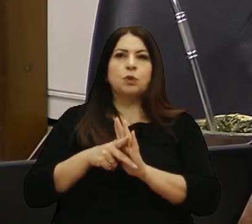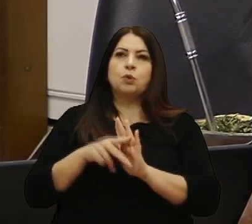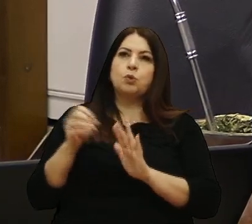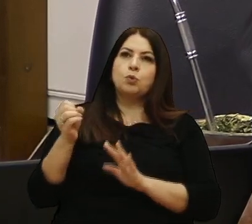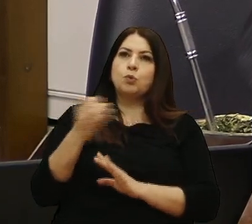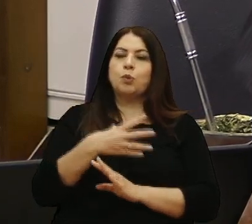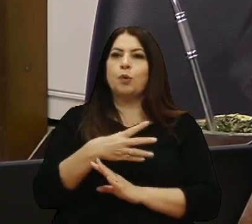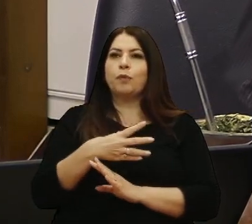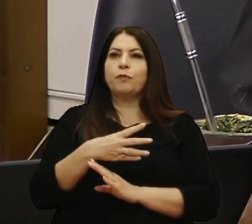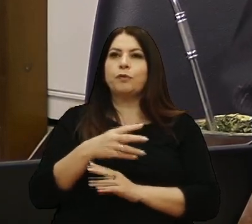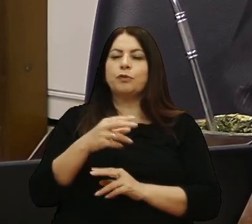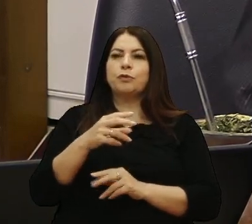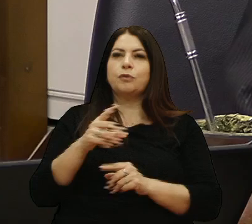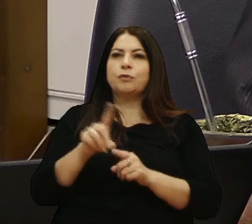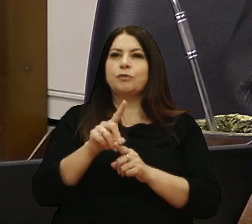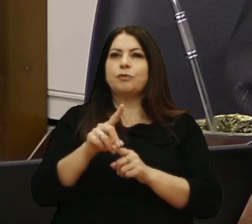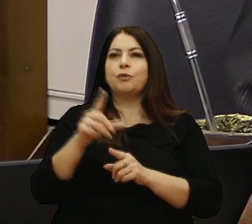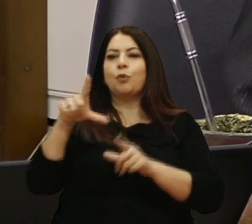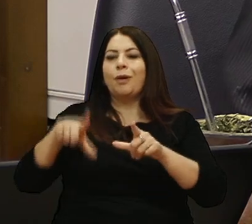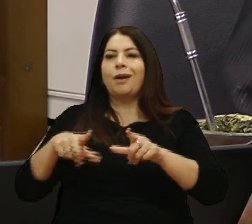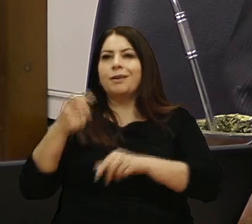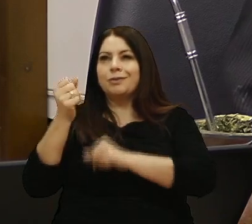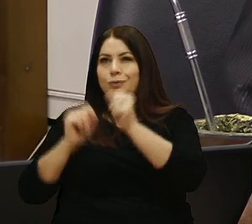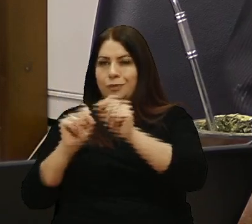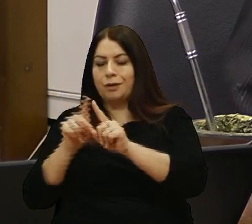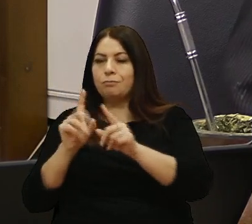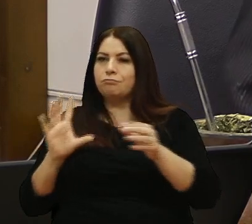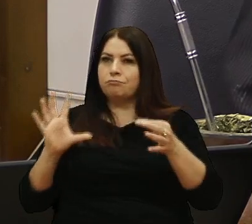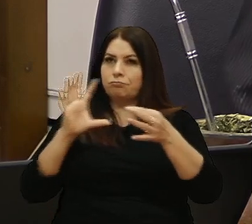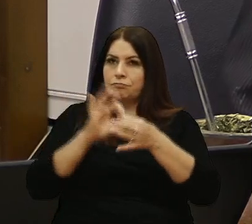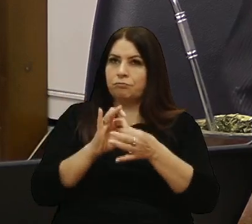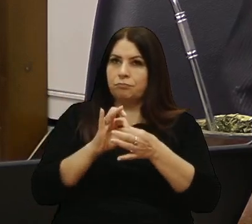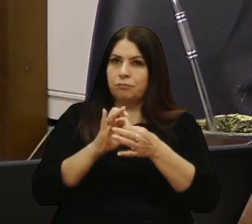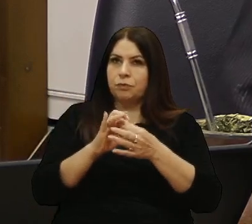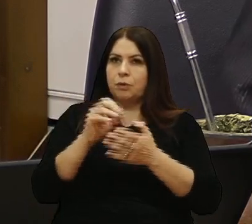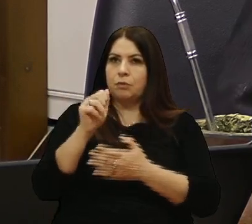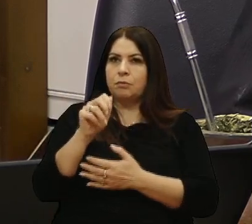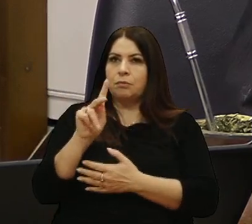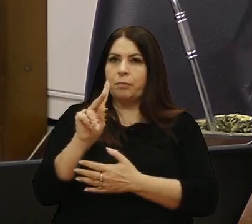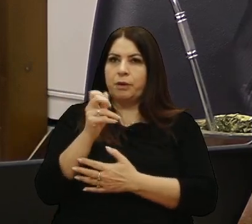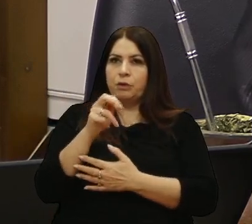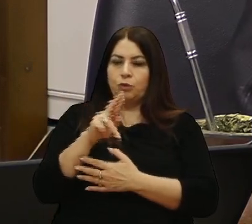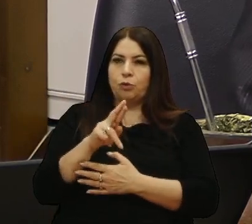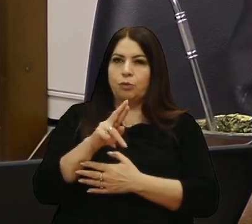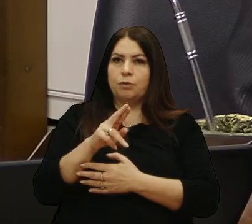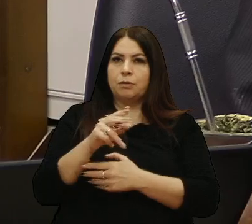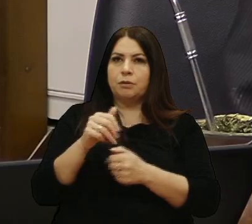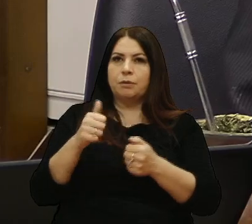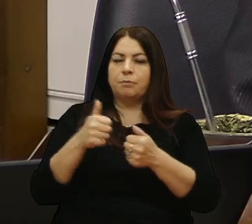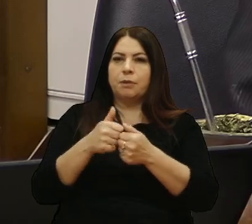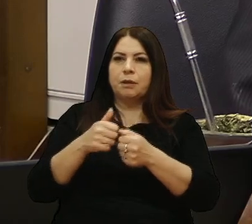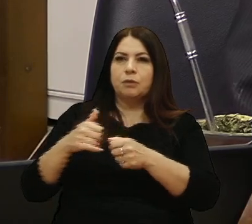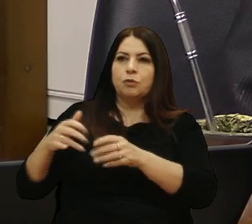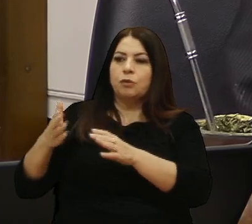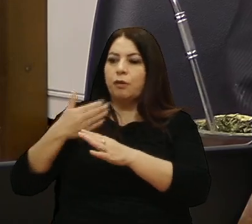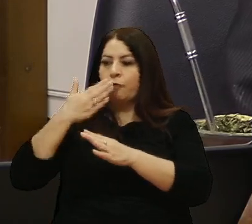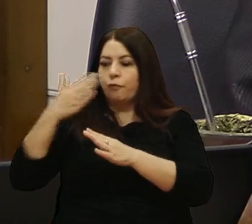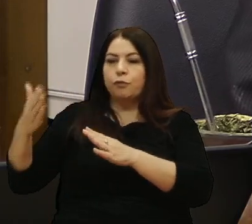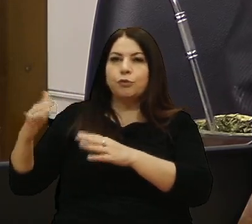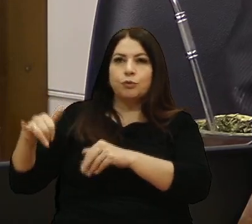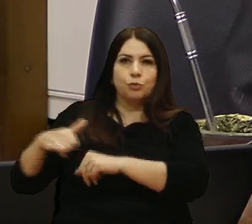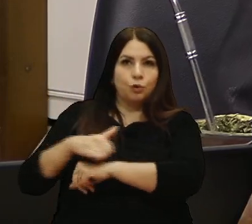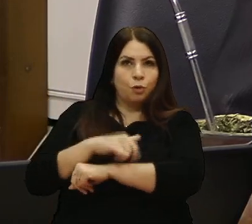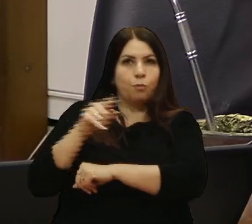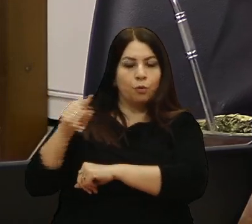novo distrito industrial que liga o apanhador até os fundos do aeroporto e